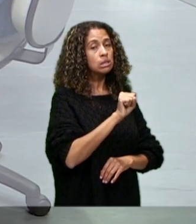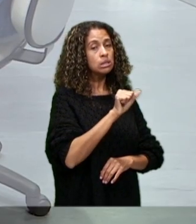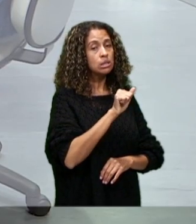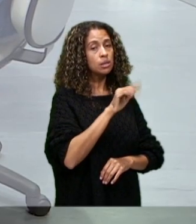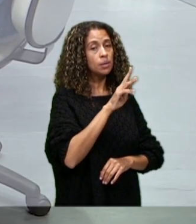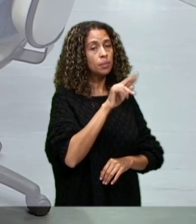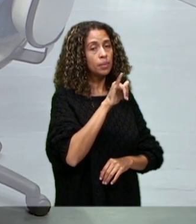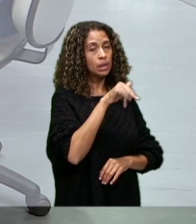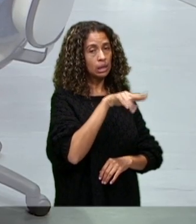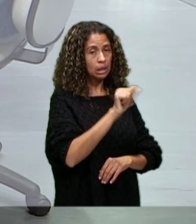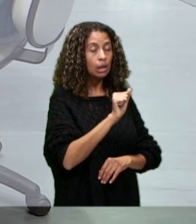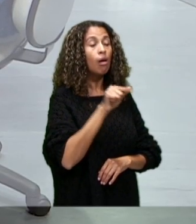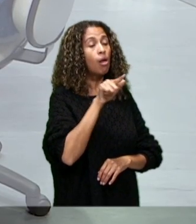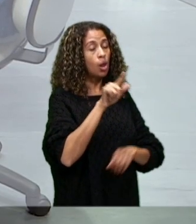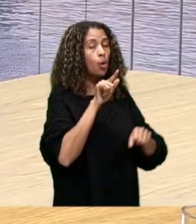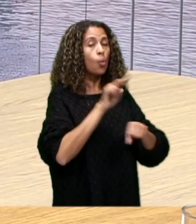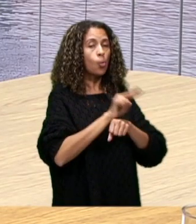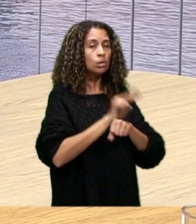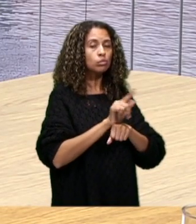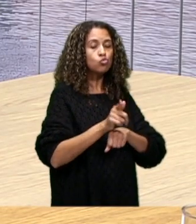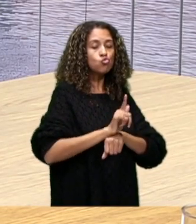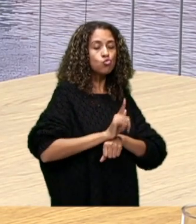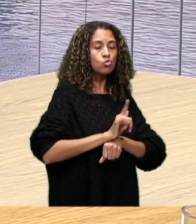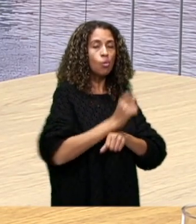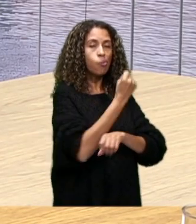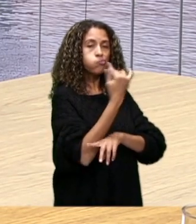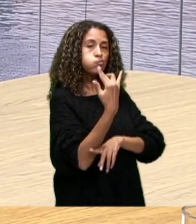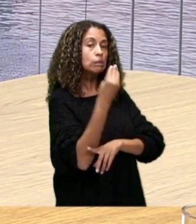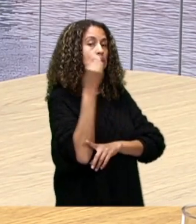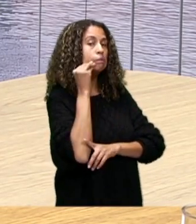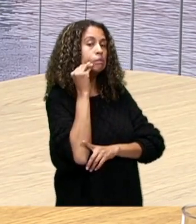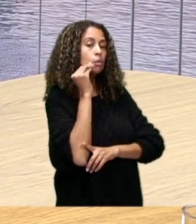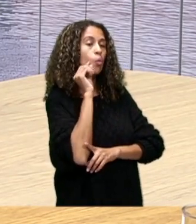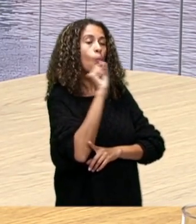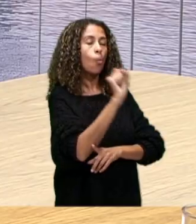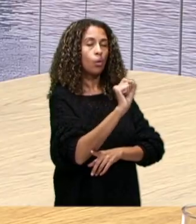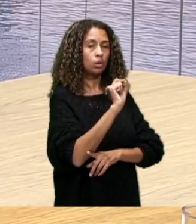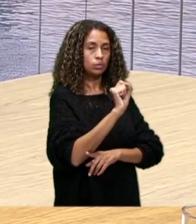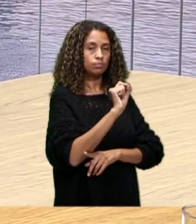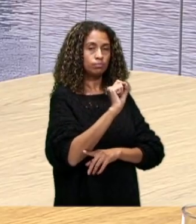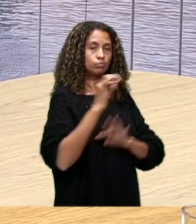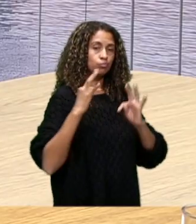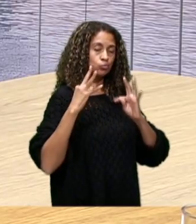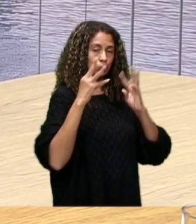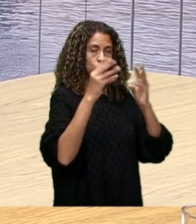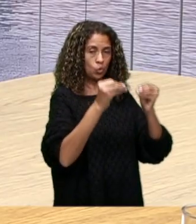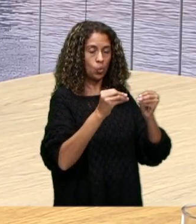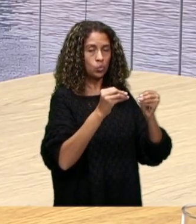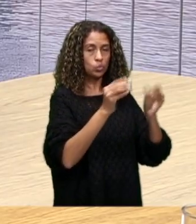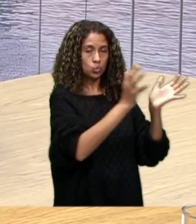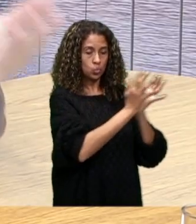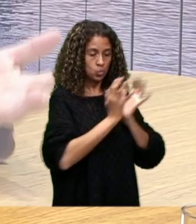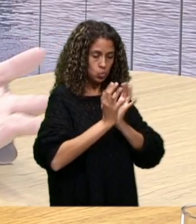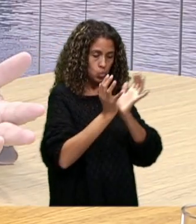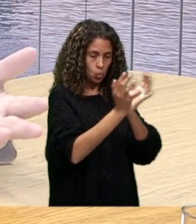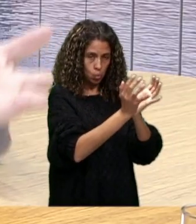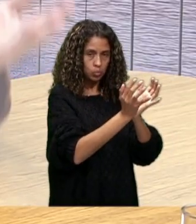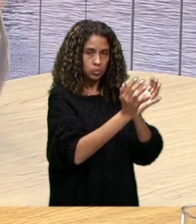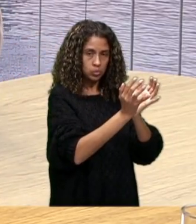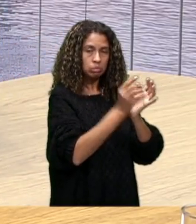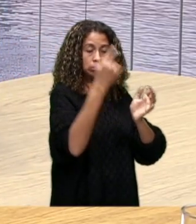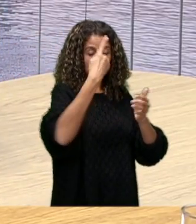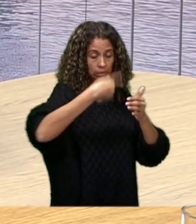também essa questão de gestão ambiental, tentando sempre fazer com que todas as partes da